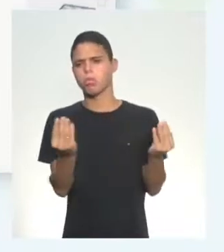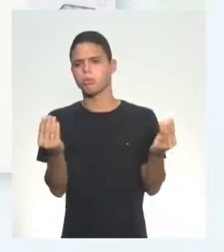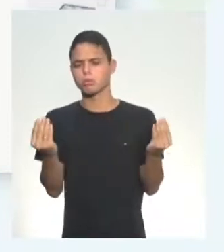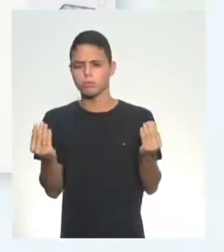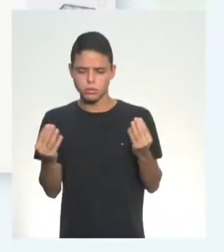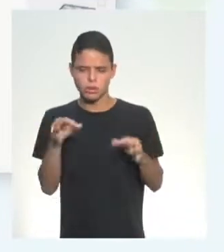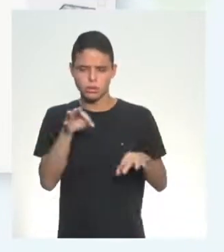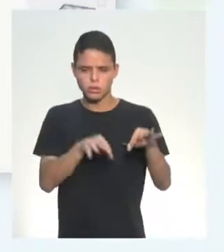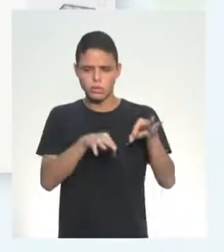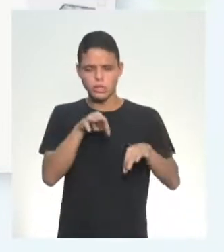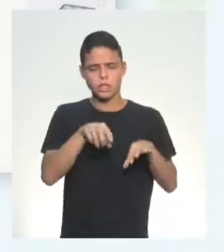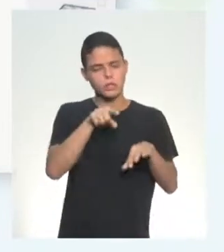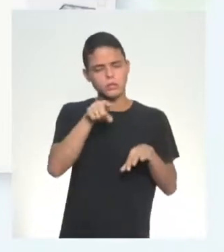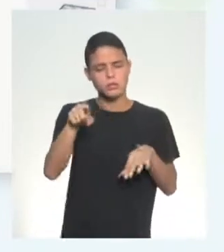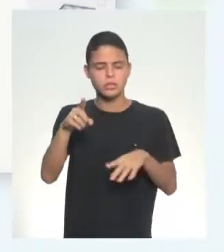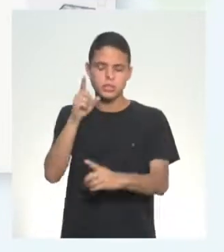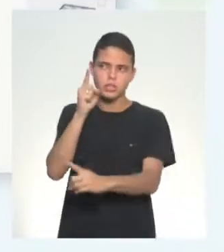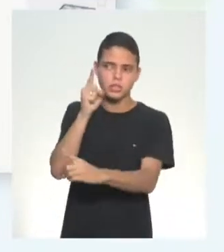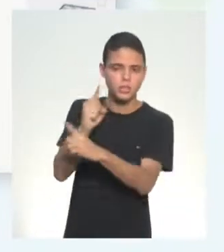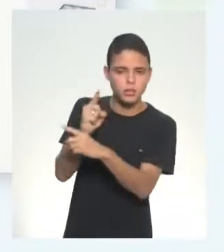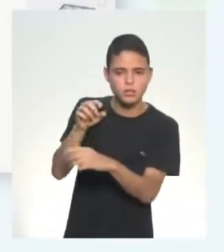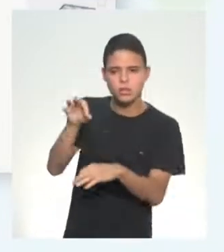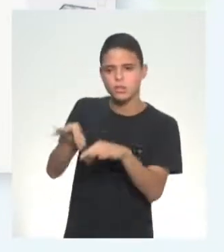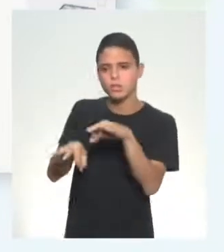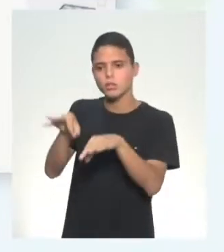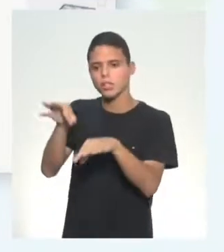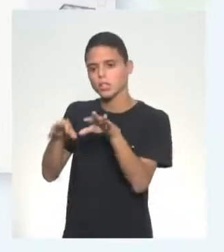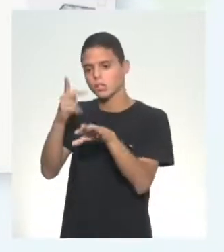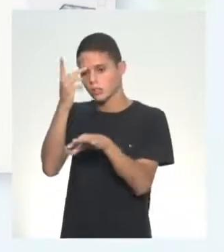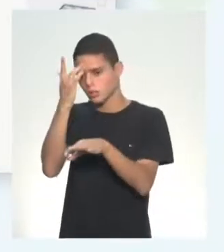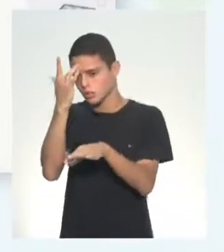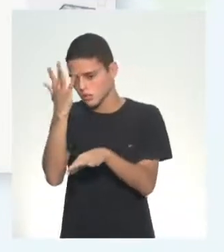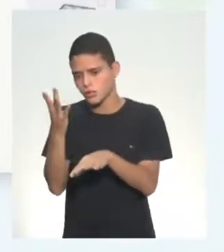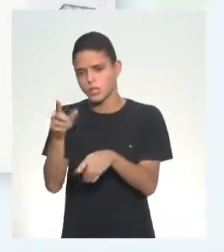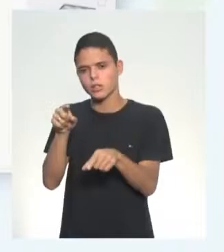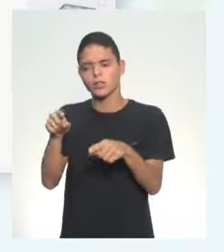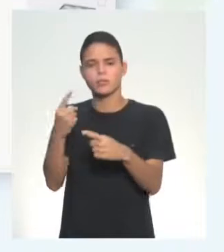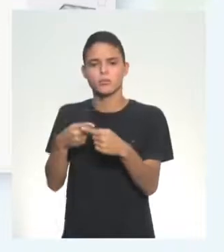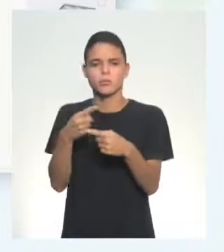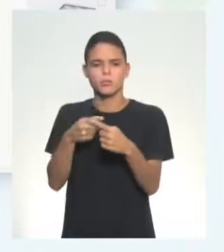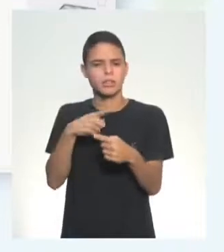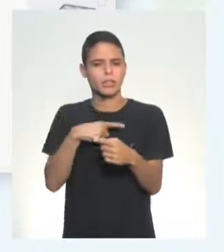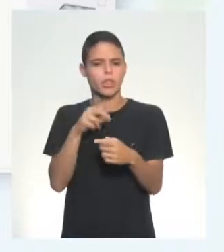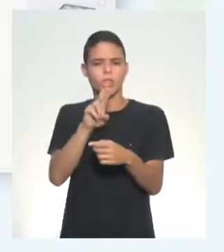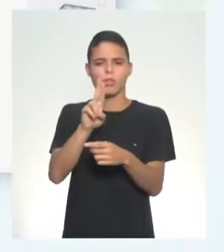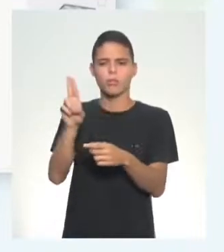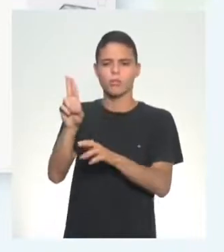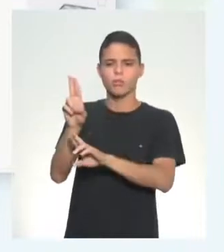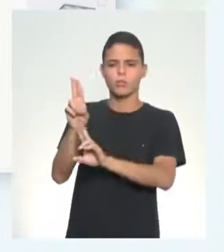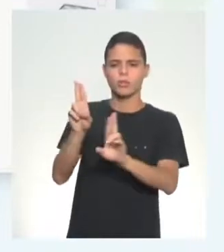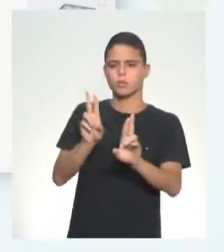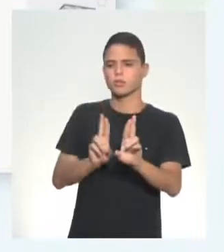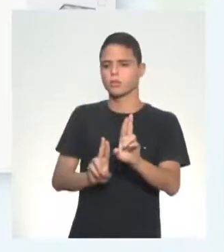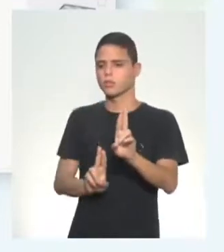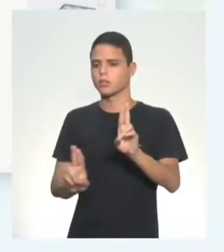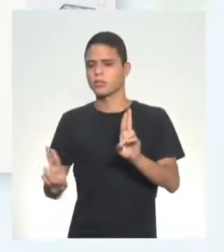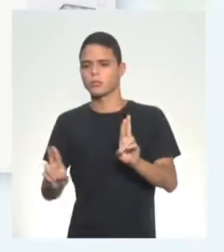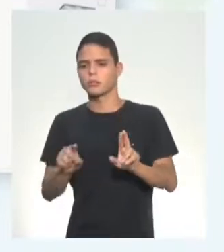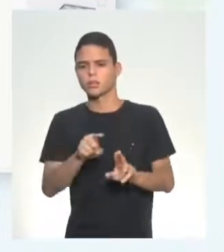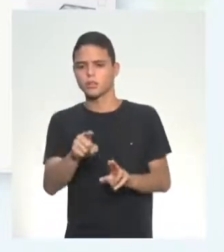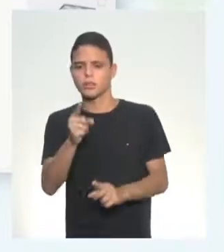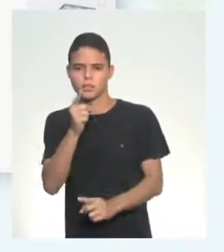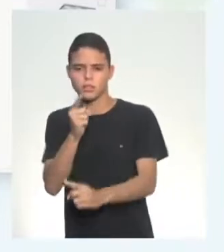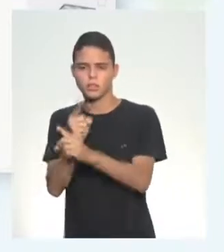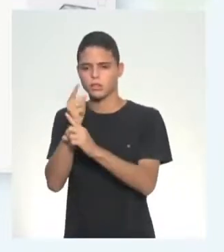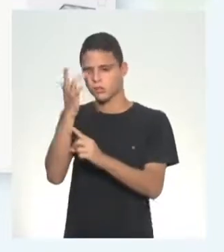realizados, você consegue localizar um projeto de forma mais fácil porque está tudo nomeado. Então você vai poder buscar seus